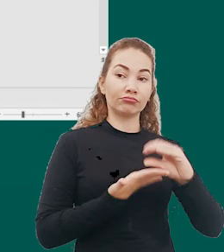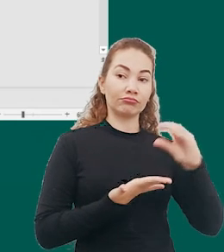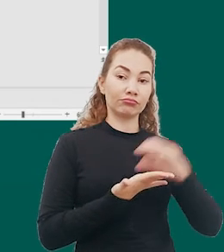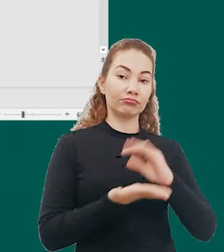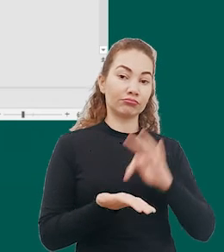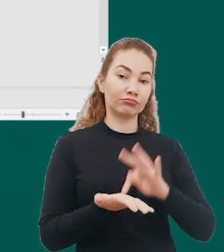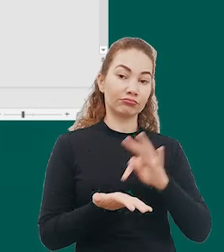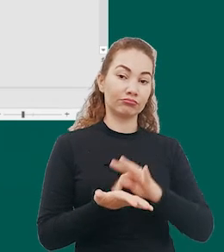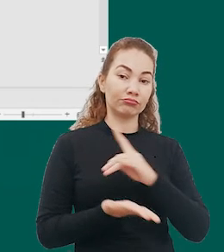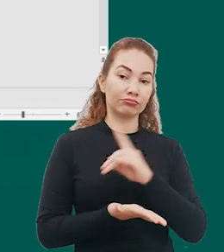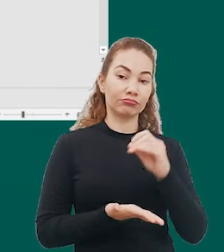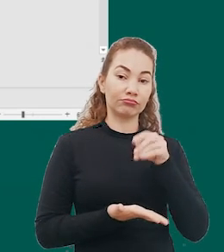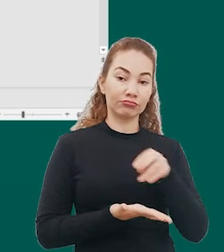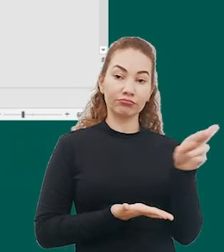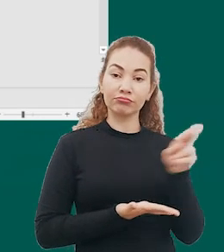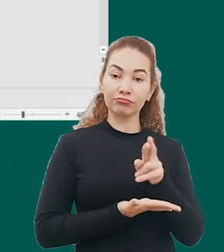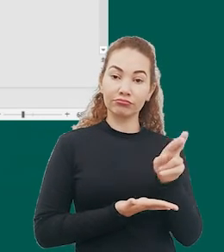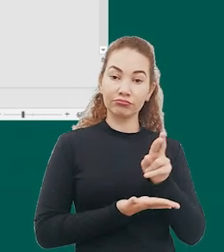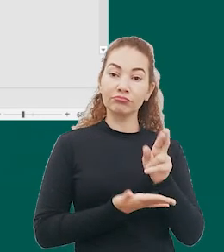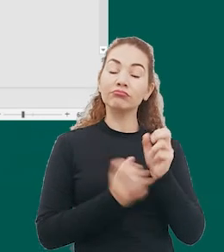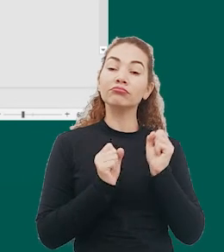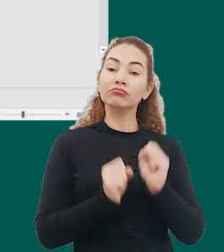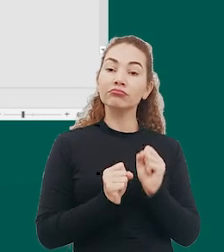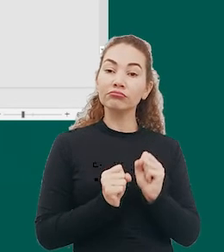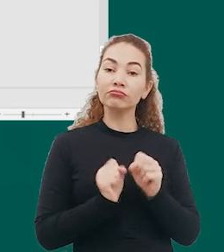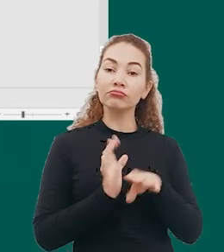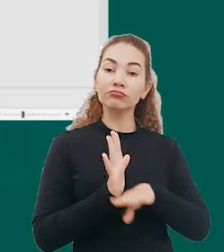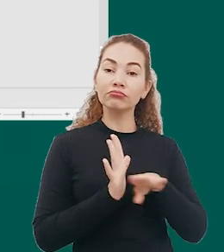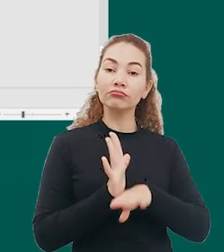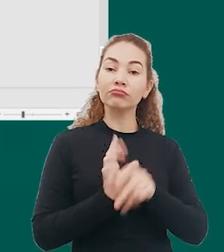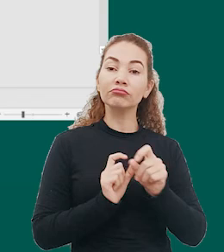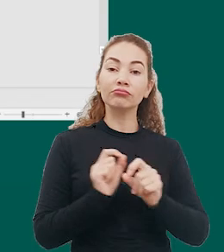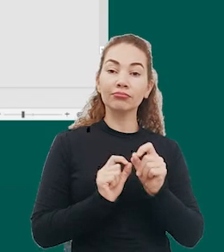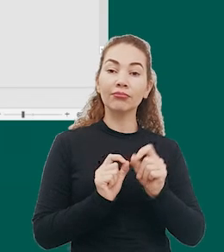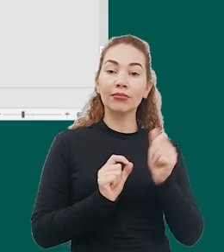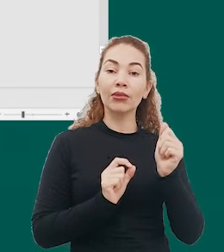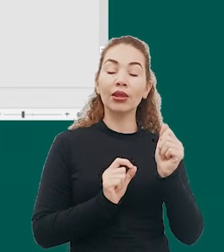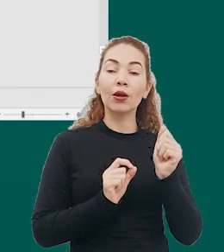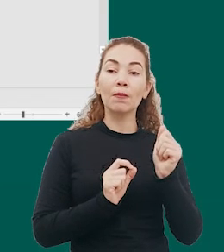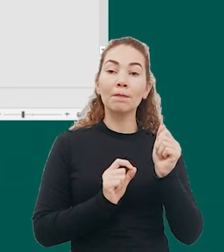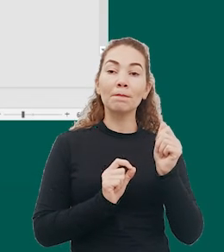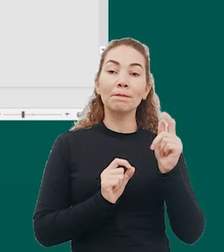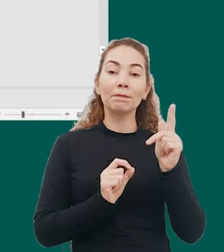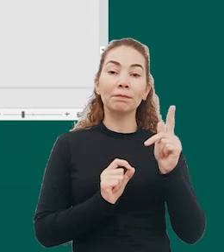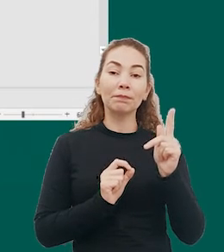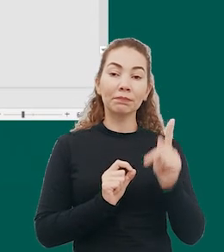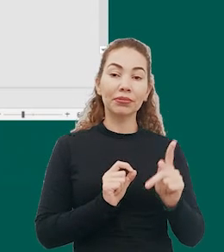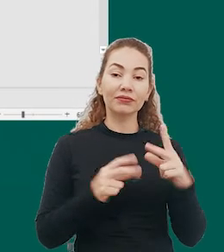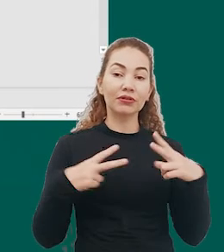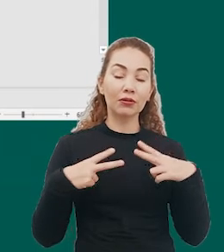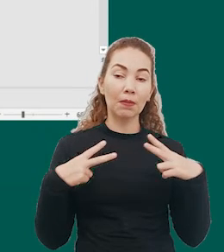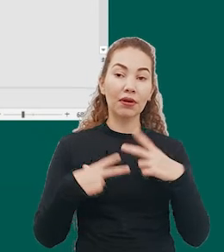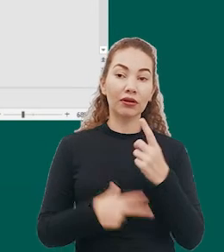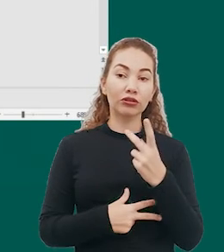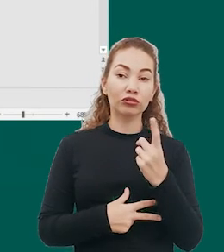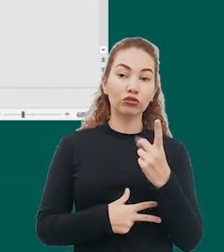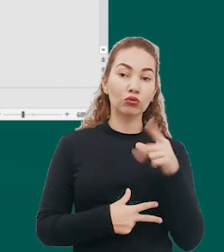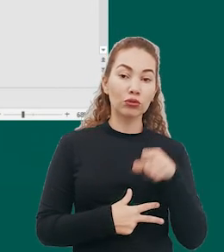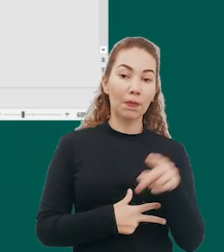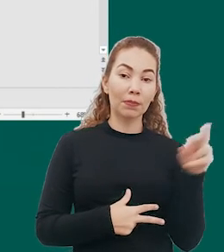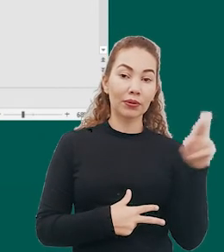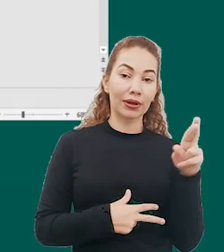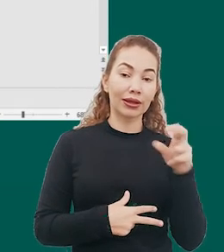tributável de R$ 100.000, eu posso deduzir como previdência privada até R$ 12.000. Se eu fiz